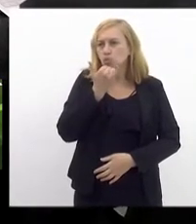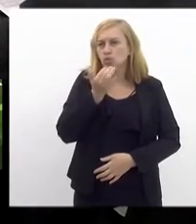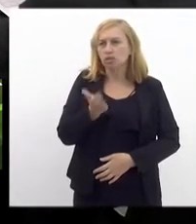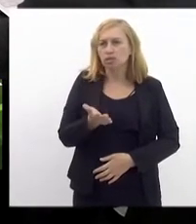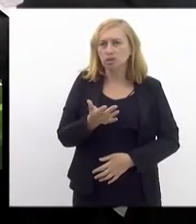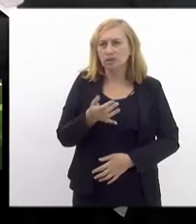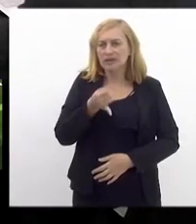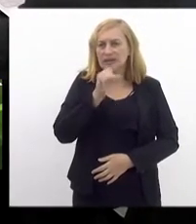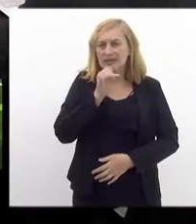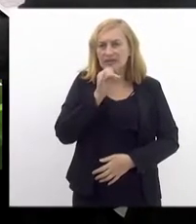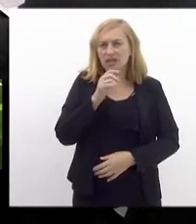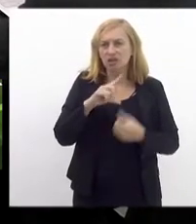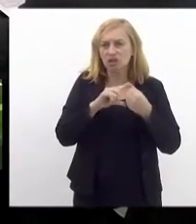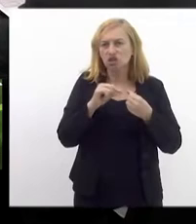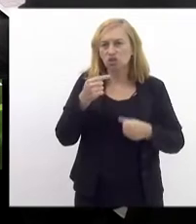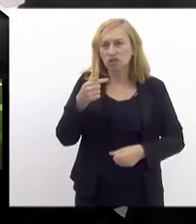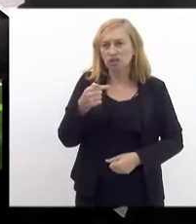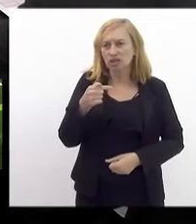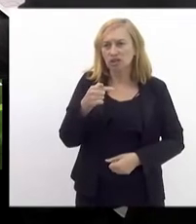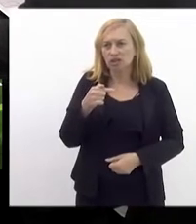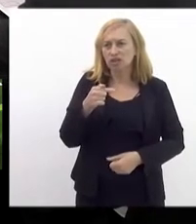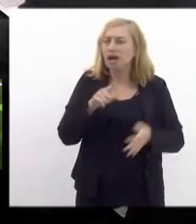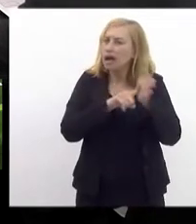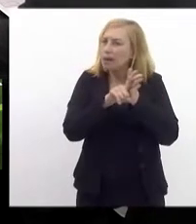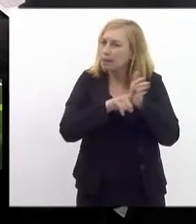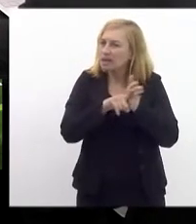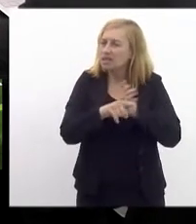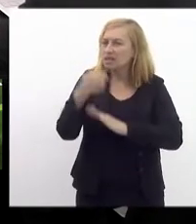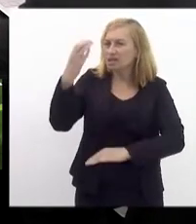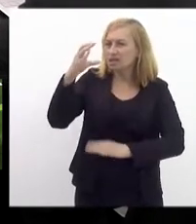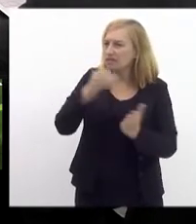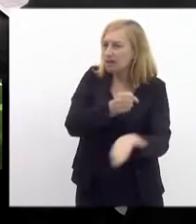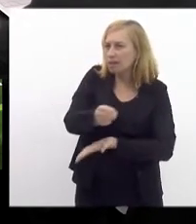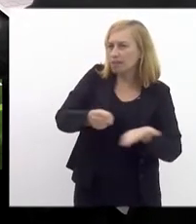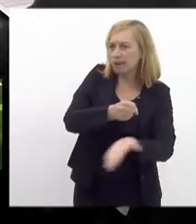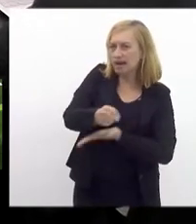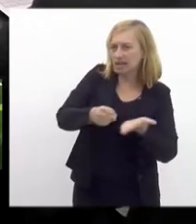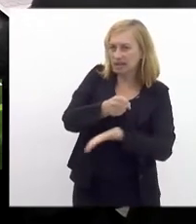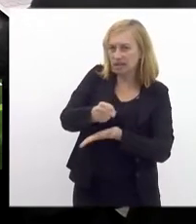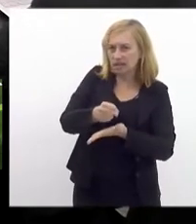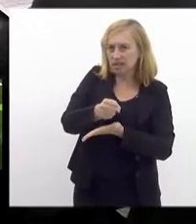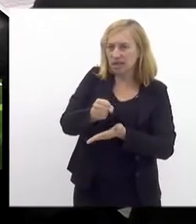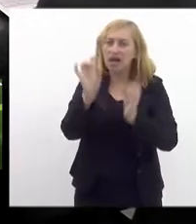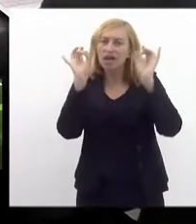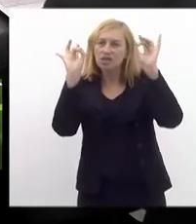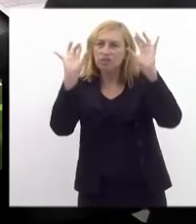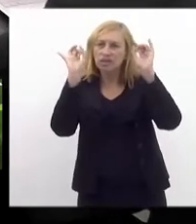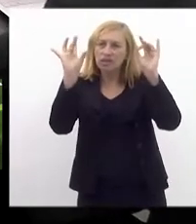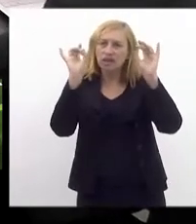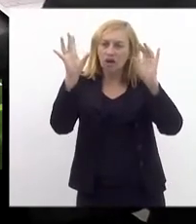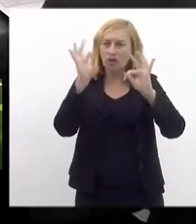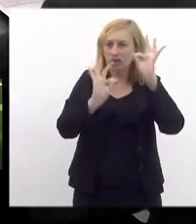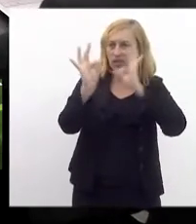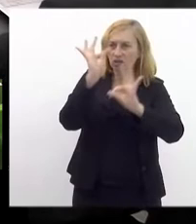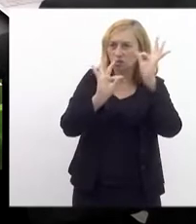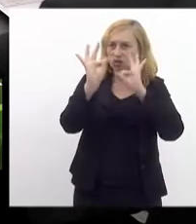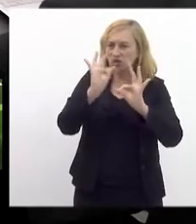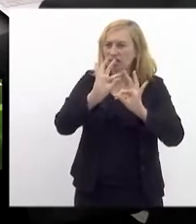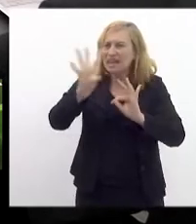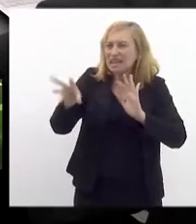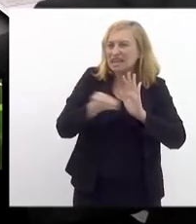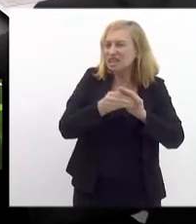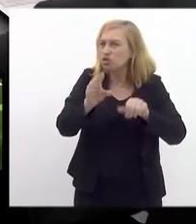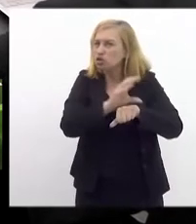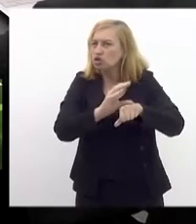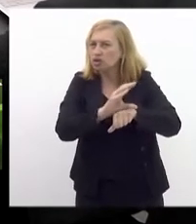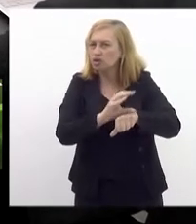por exemplo, no artigo 7º, diz o seguinte: a pesquisa científica básica e aplicada, em especial a tecnológica. Isso não está na Constituição